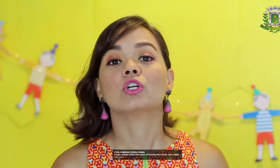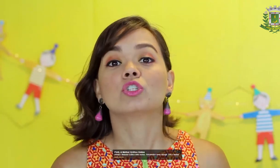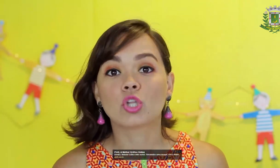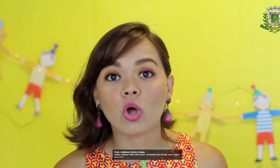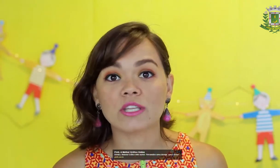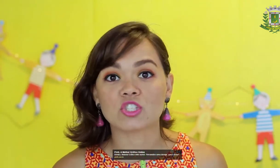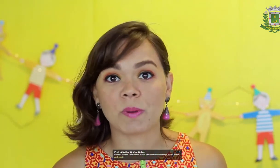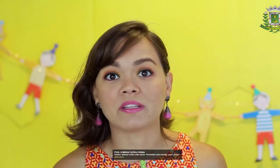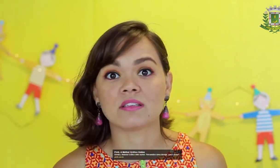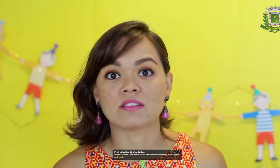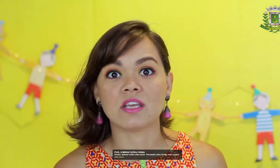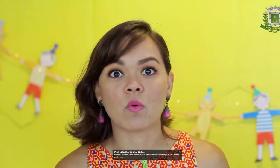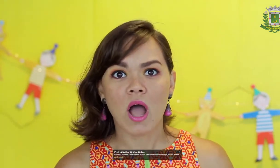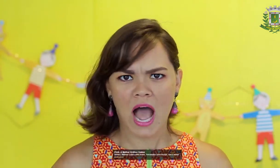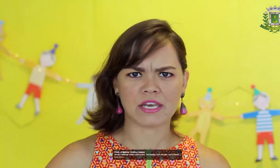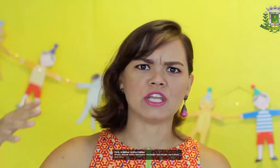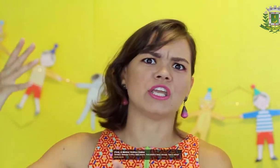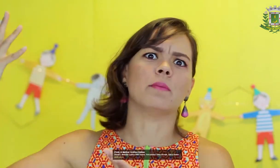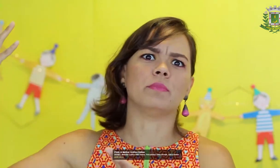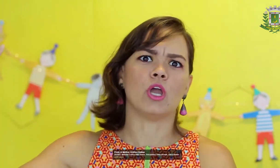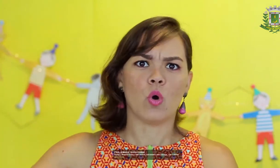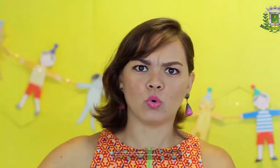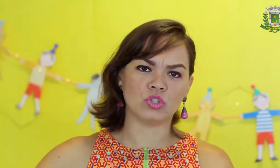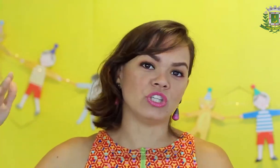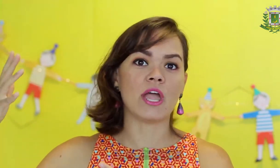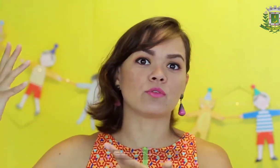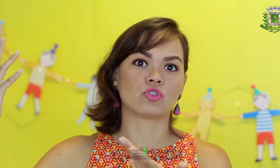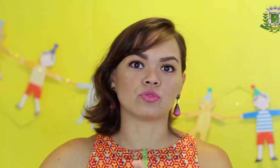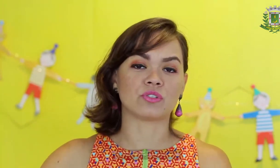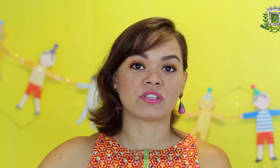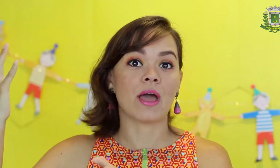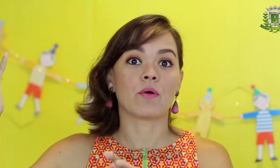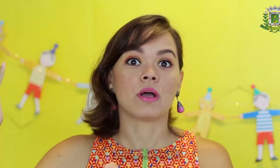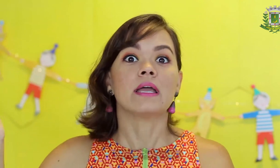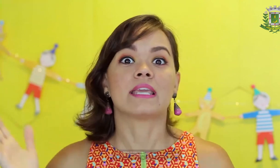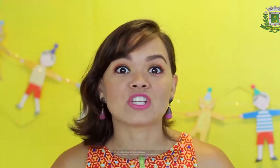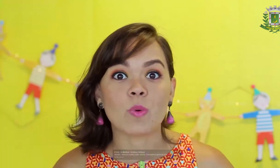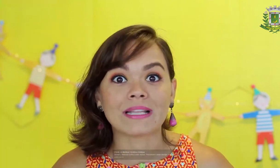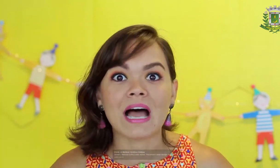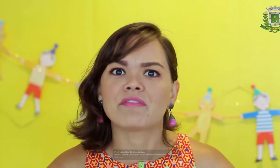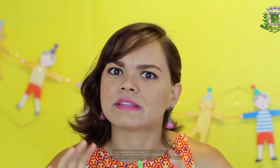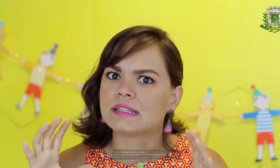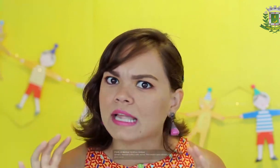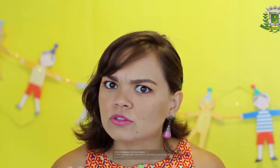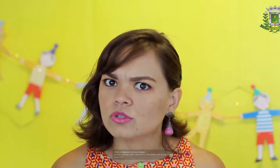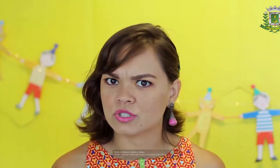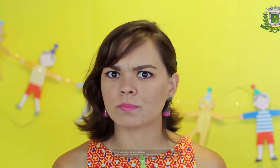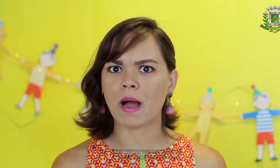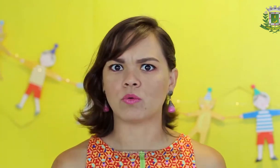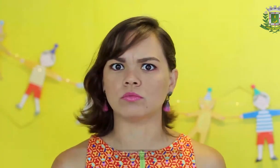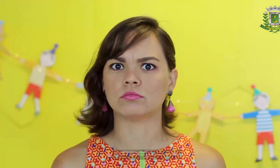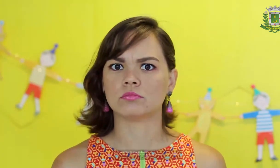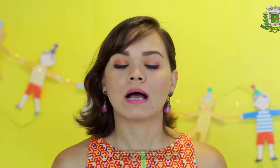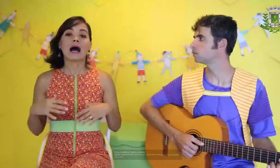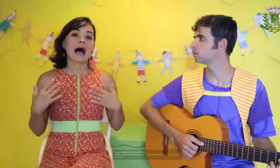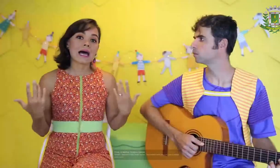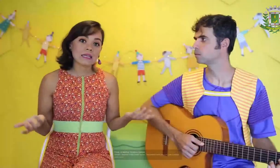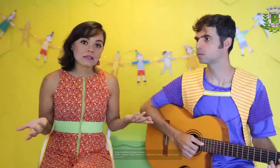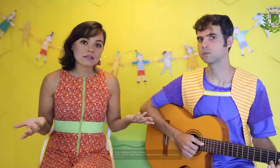alguma. Todas pertenciam a Niamh, o deus do céu, que as guardava dentro de um